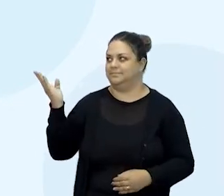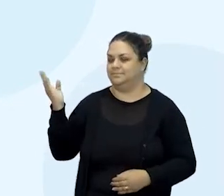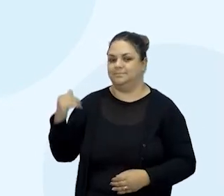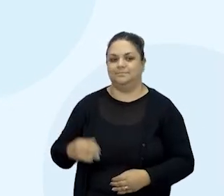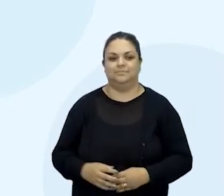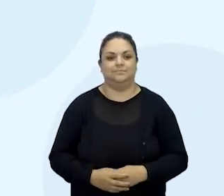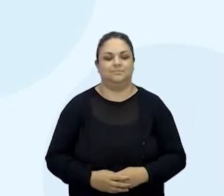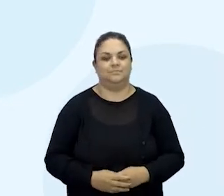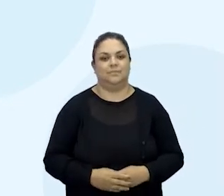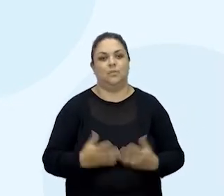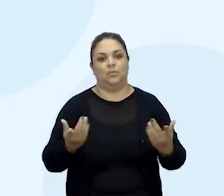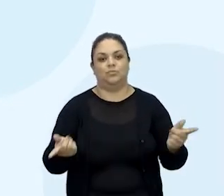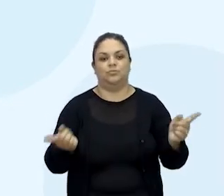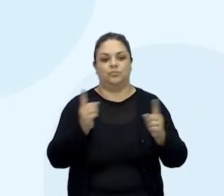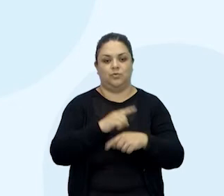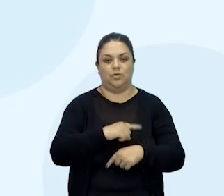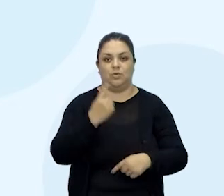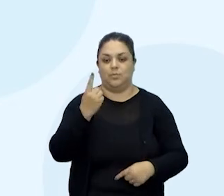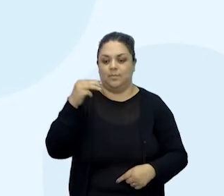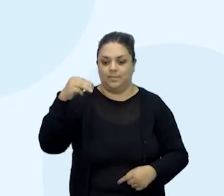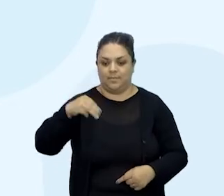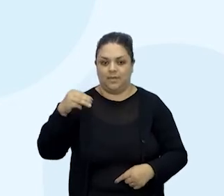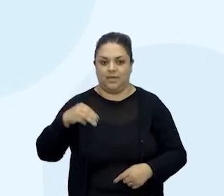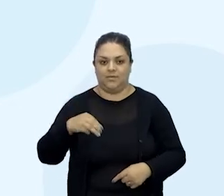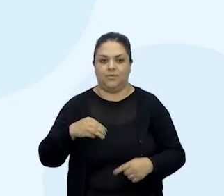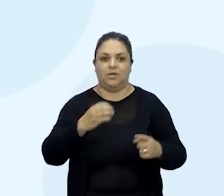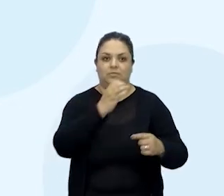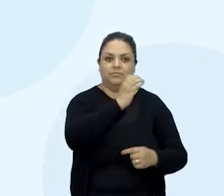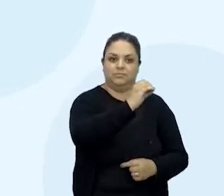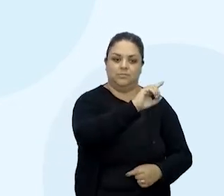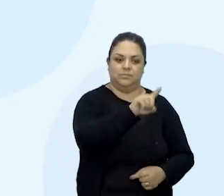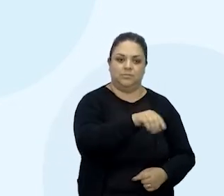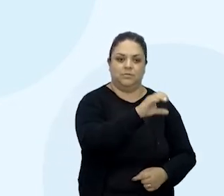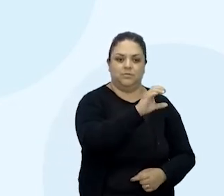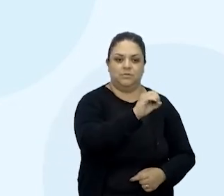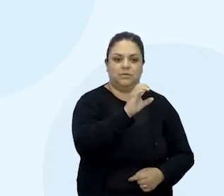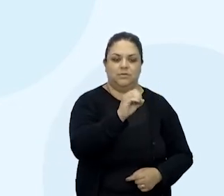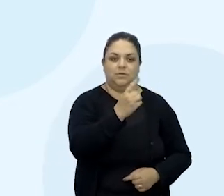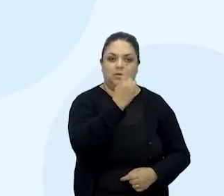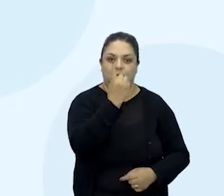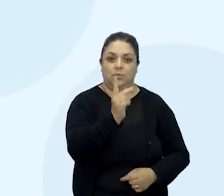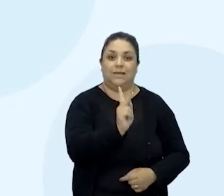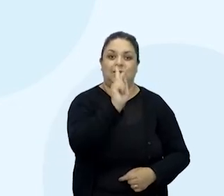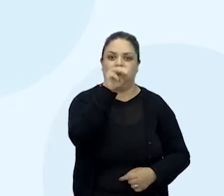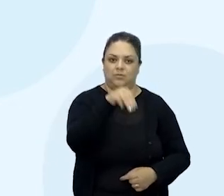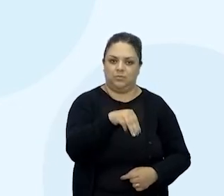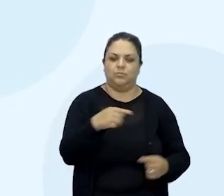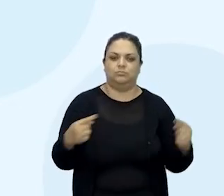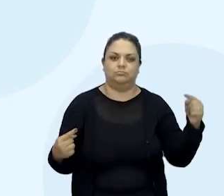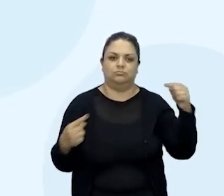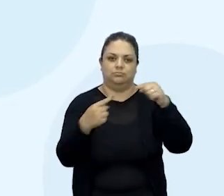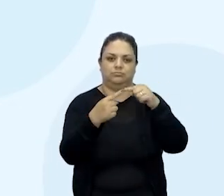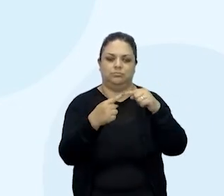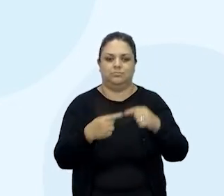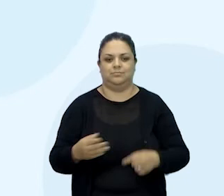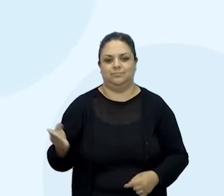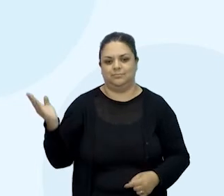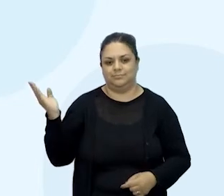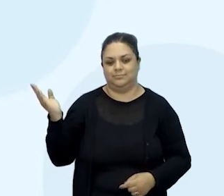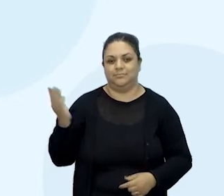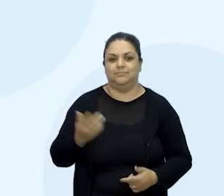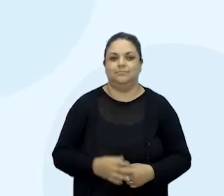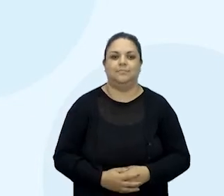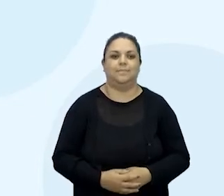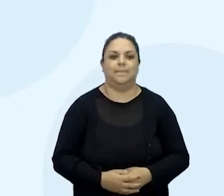matemática, a maioria das coisas que vão de um jeito, voltam de outro, né? Então, se eu vou dividindo, eu